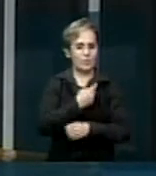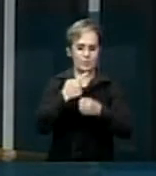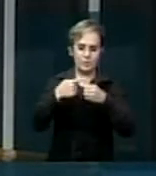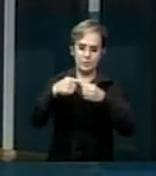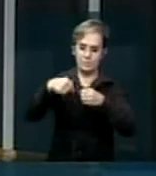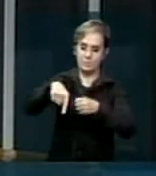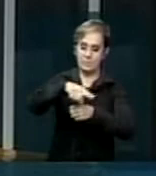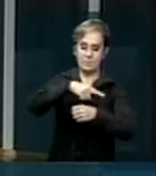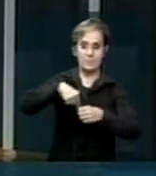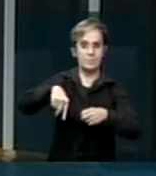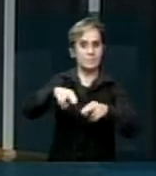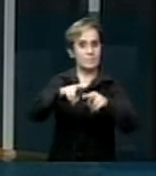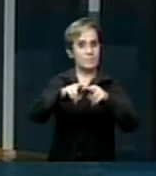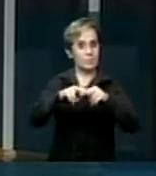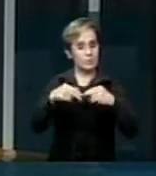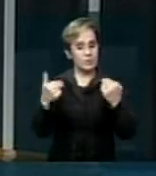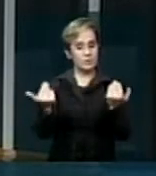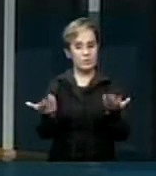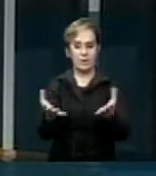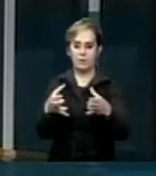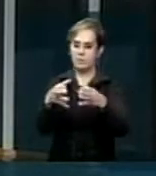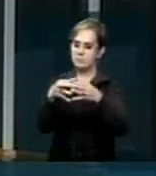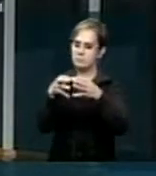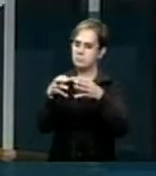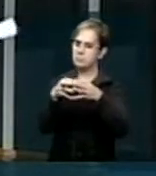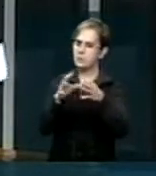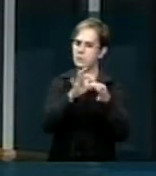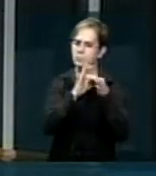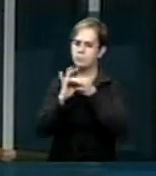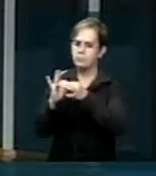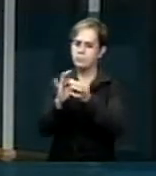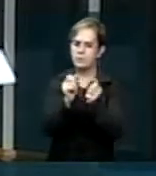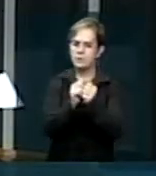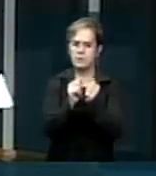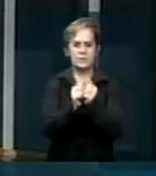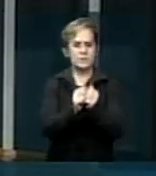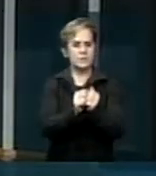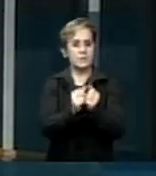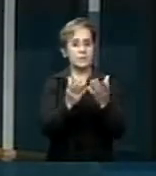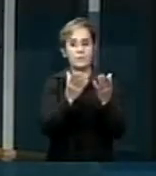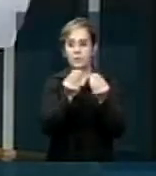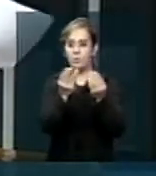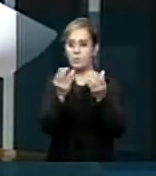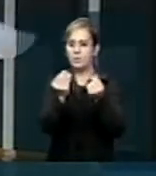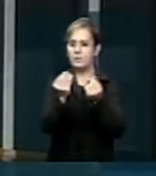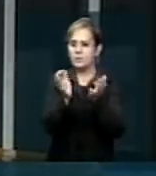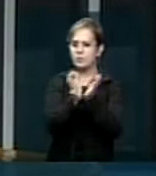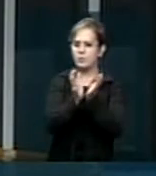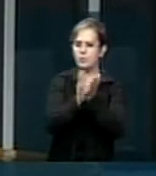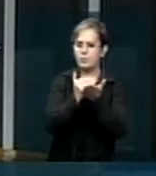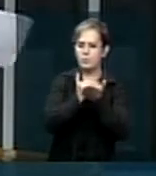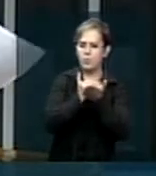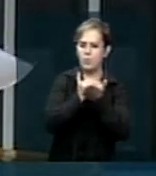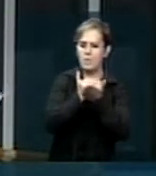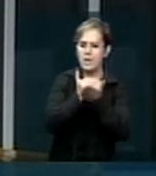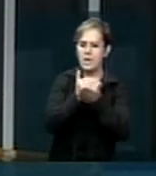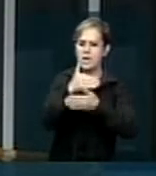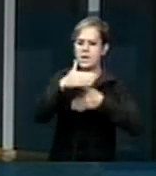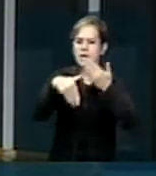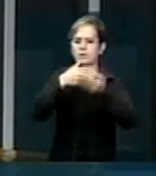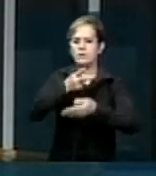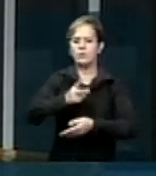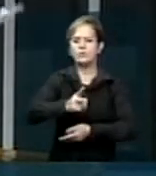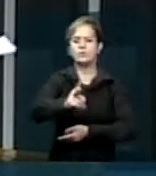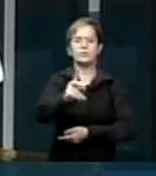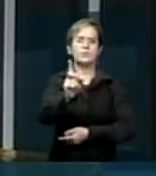presidente, esta frente, ela não vai ser muitas das frentes que começam e infelizmente não tem